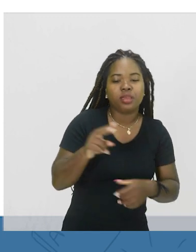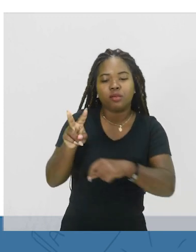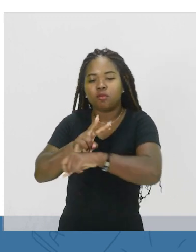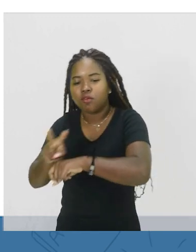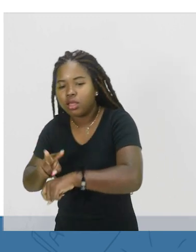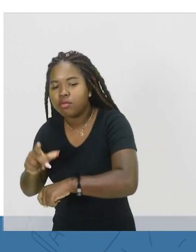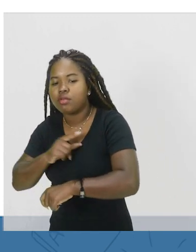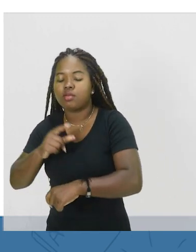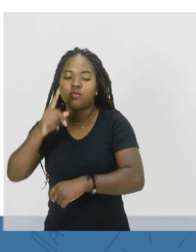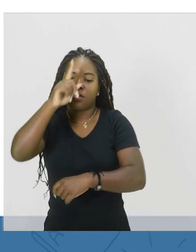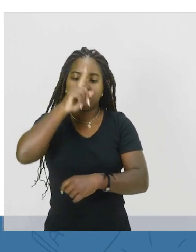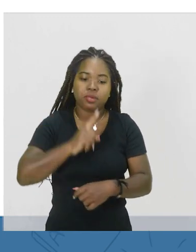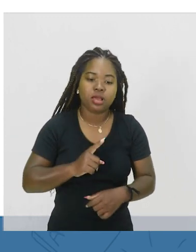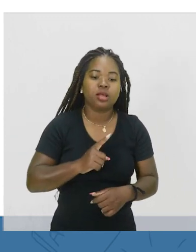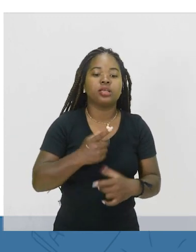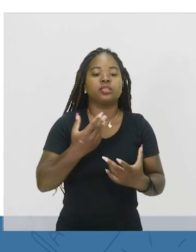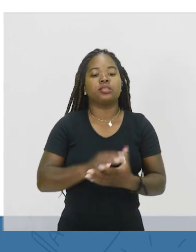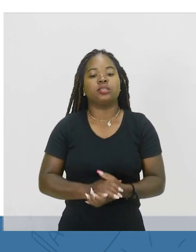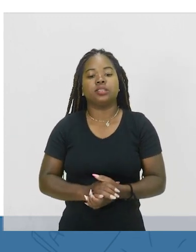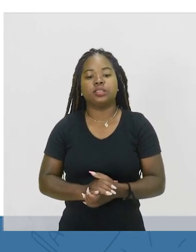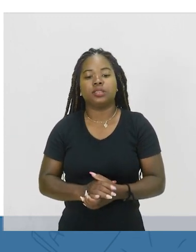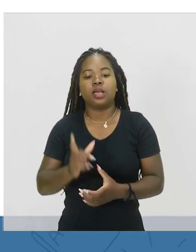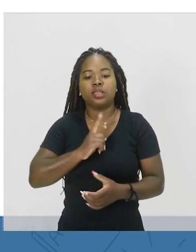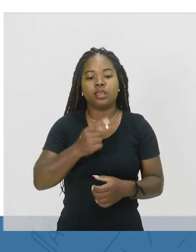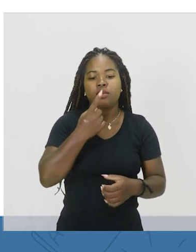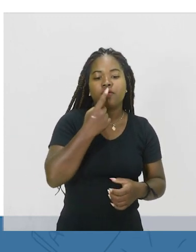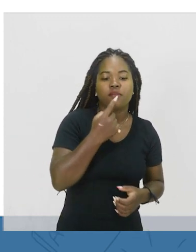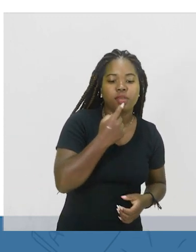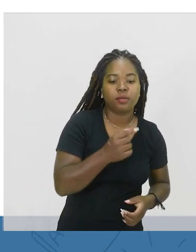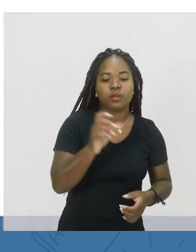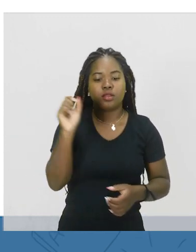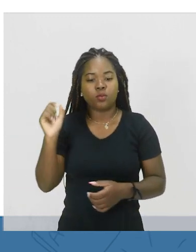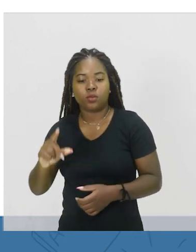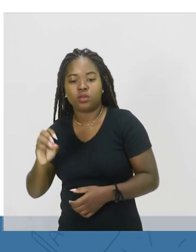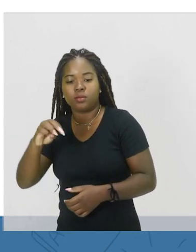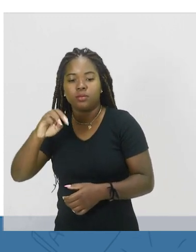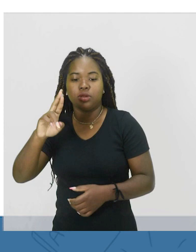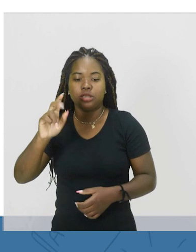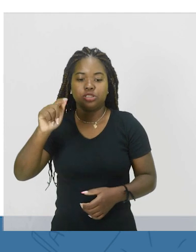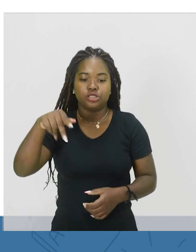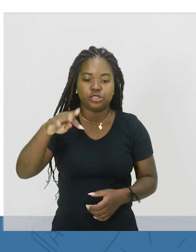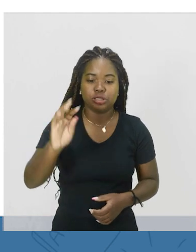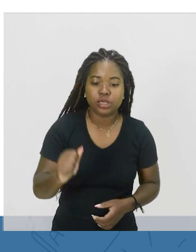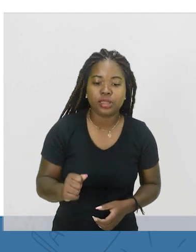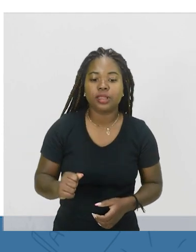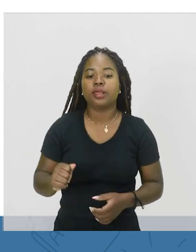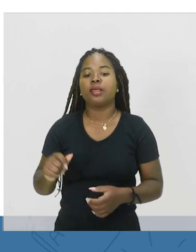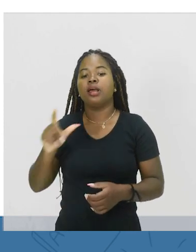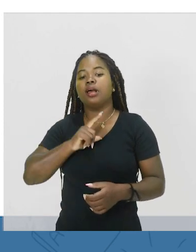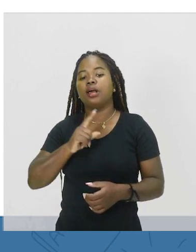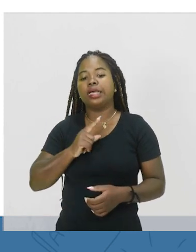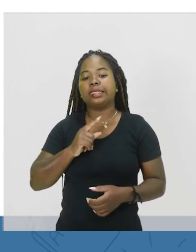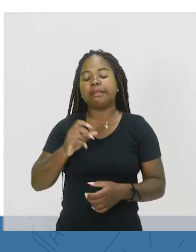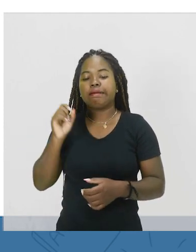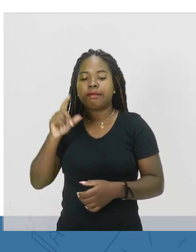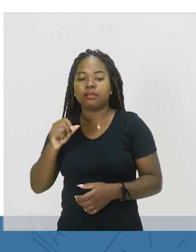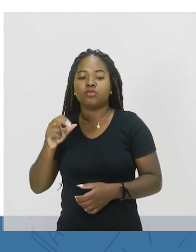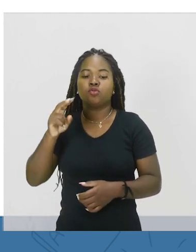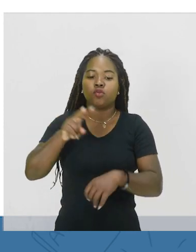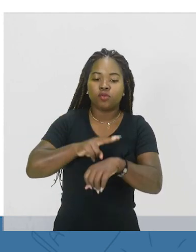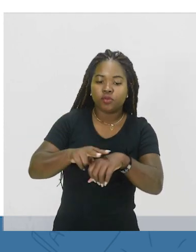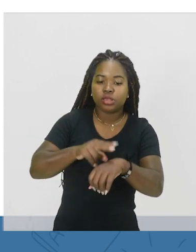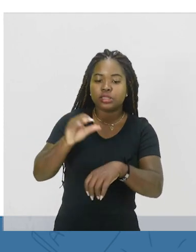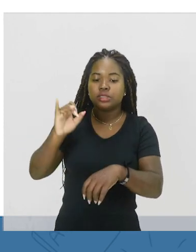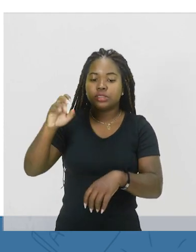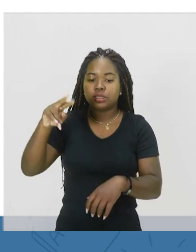amarelo, né? O vermelho com azul, o magenta, o azul com verde, o ciano, né? E a mistura de todas elas, nós temos ali